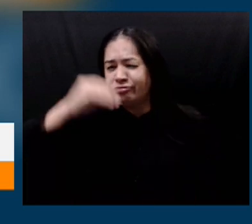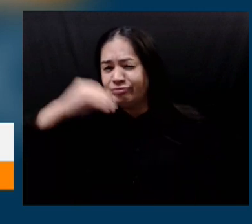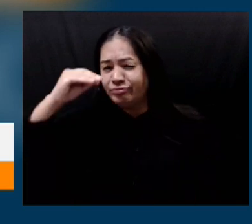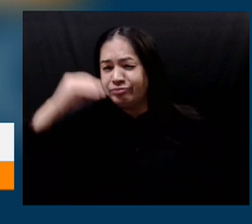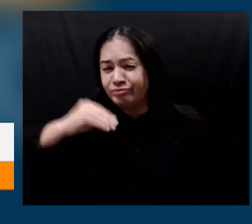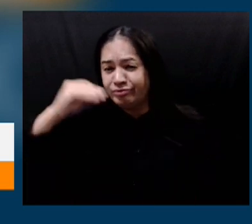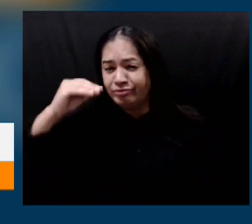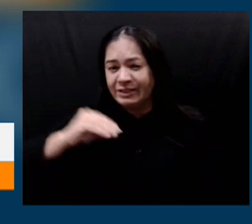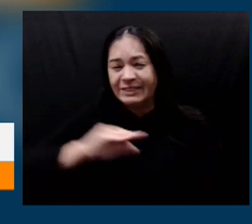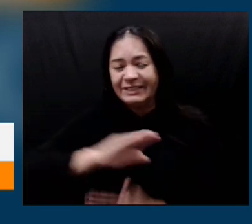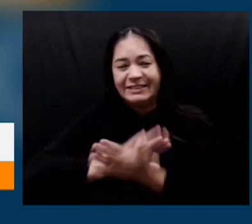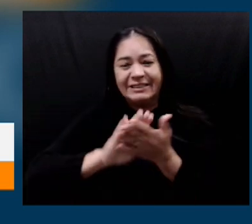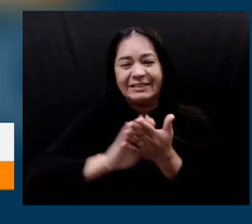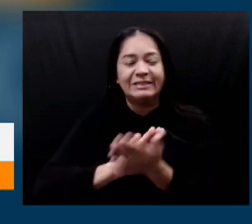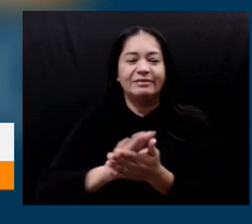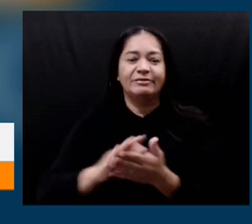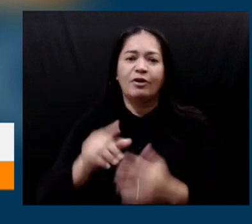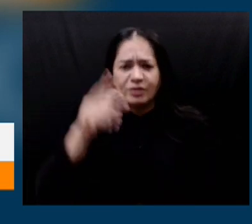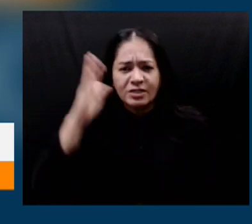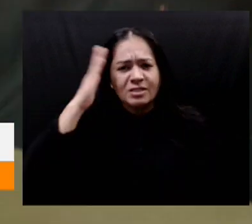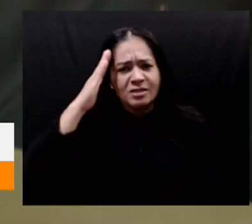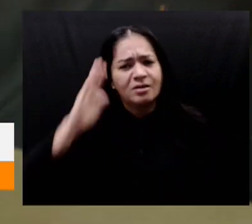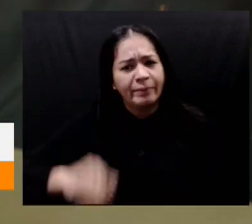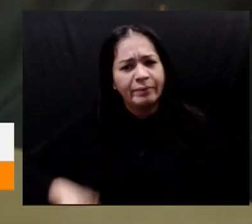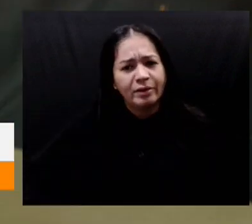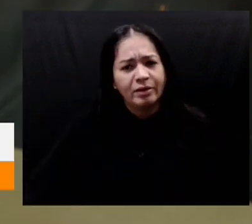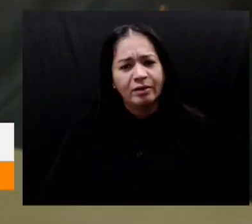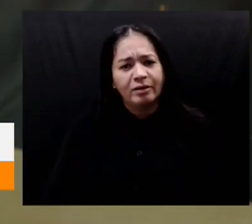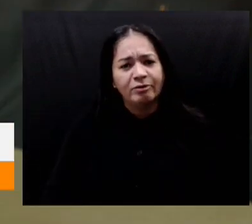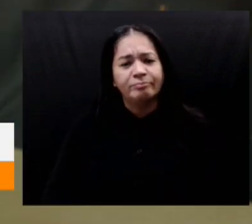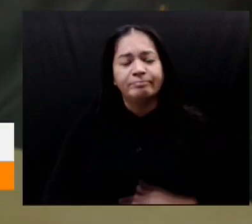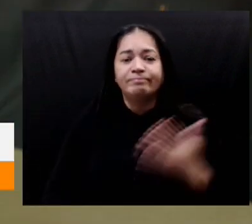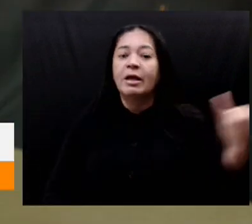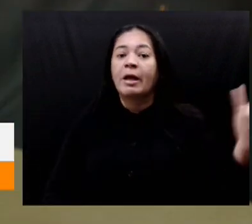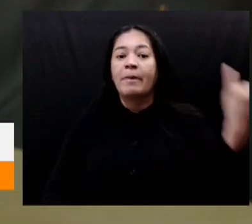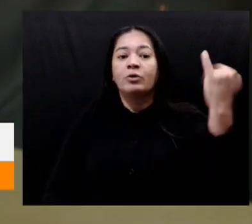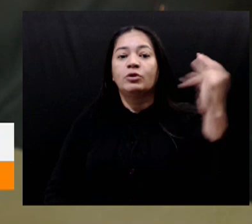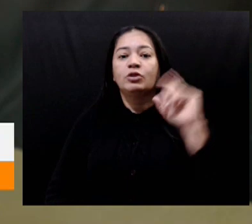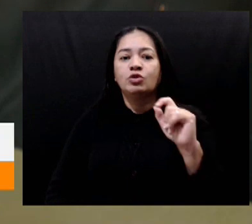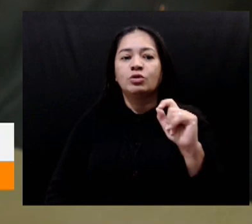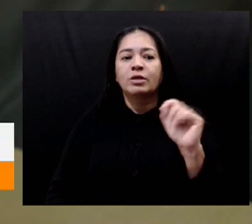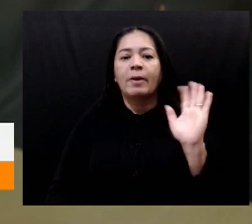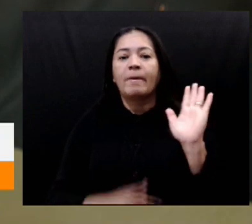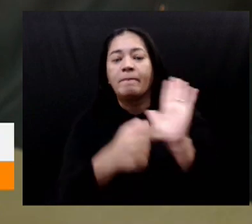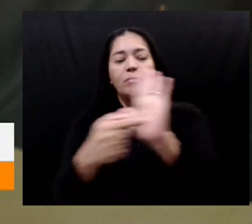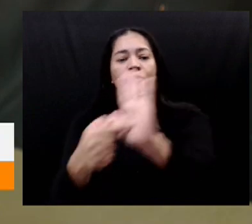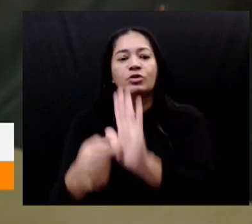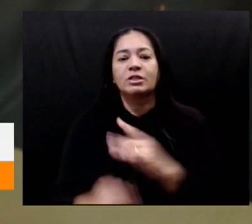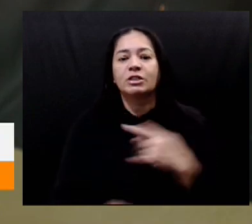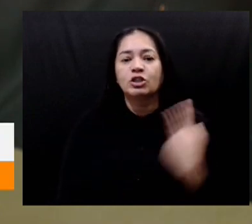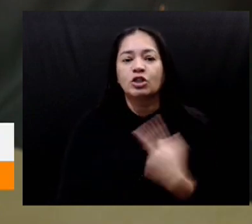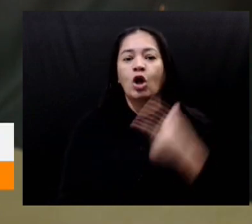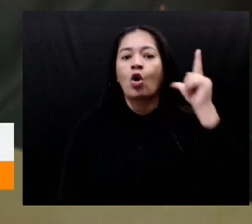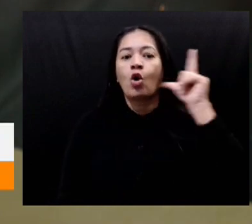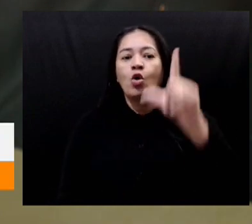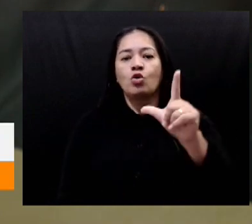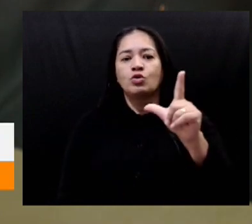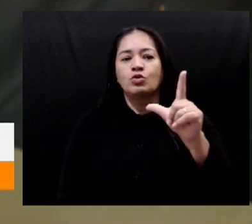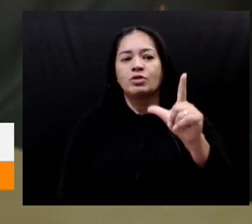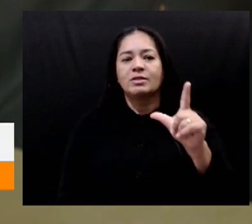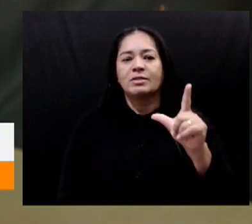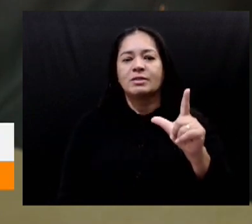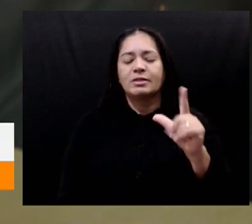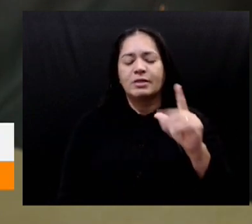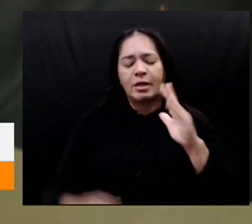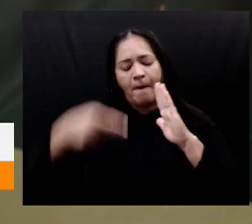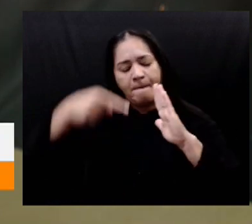bilheteria. Você sabia disso? Então é importante trazer essa ilustração para que a gente possa abordar com mais profundidade,